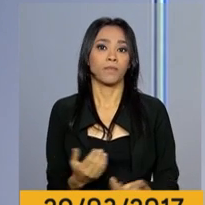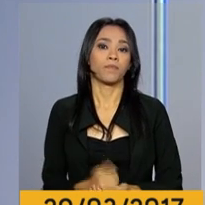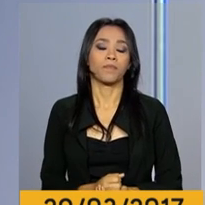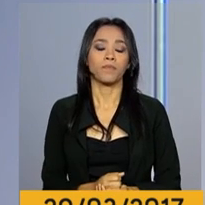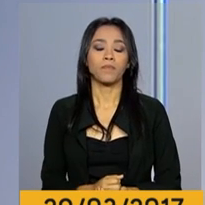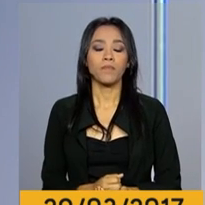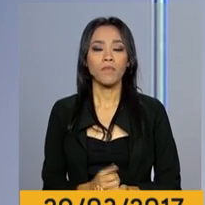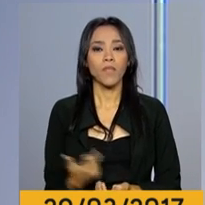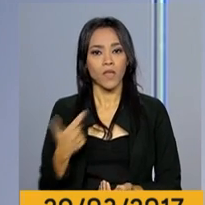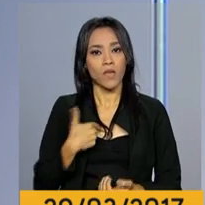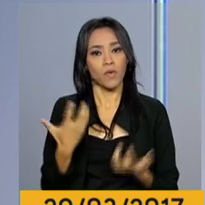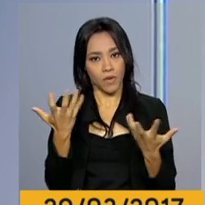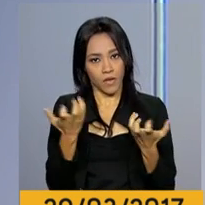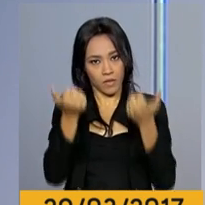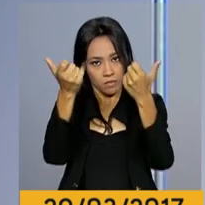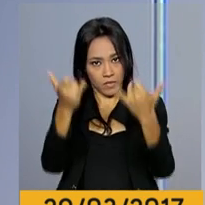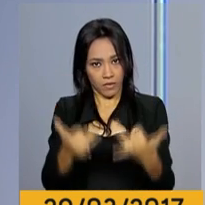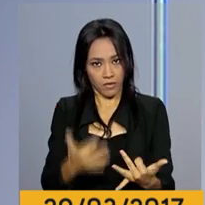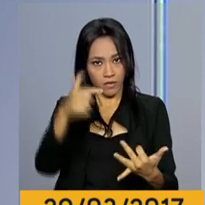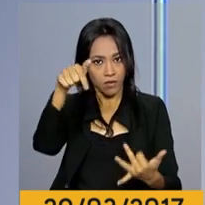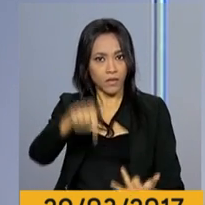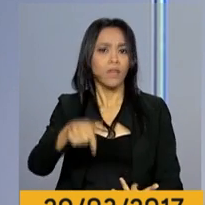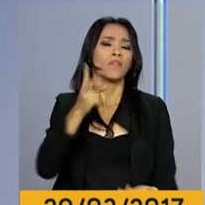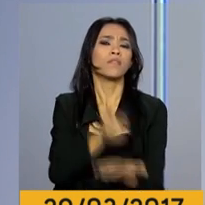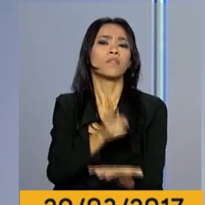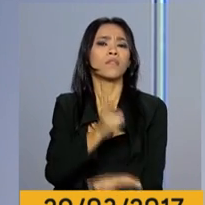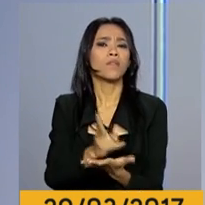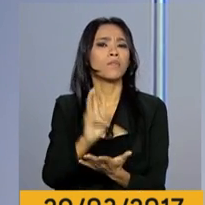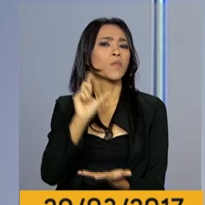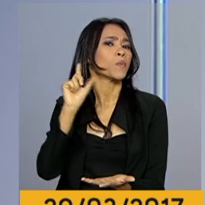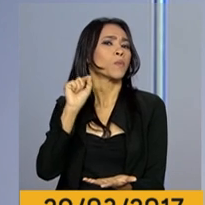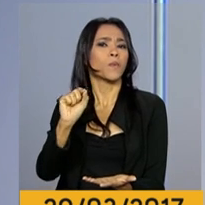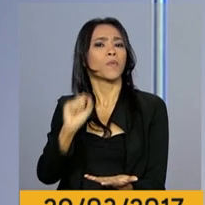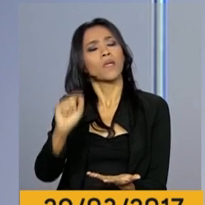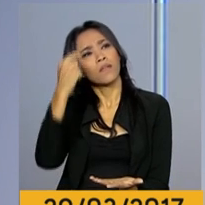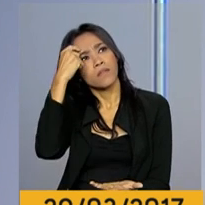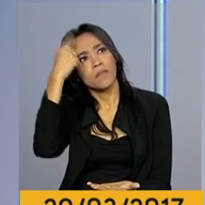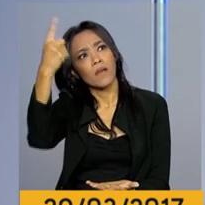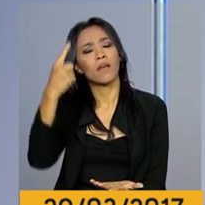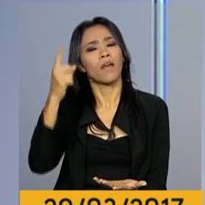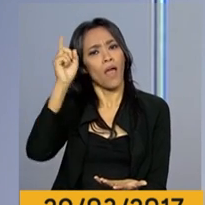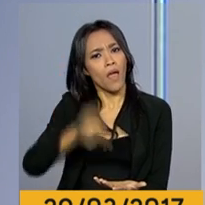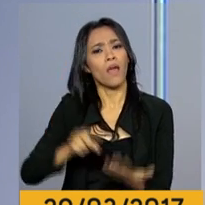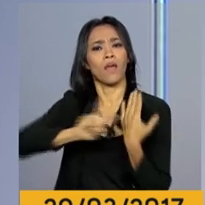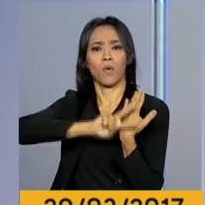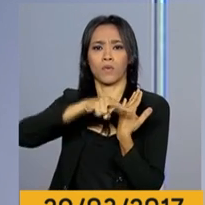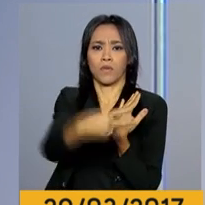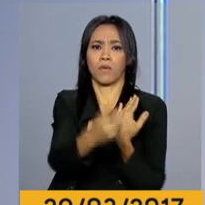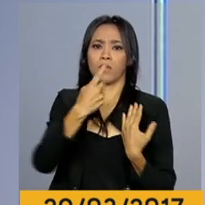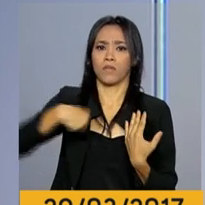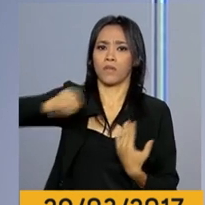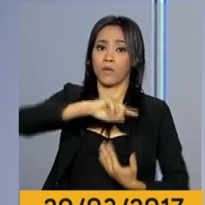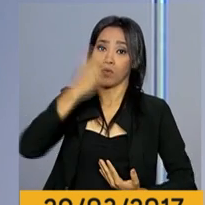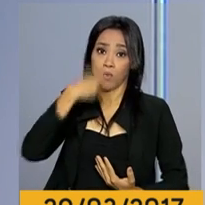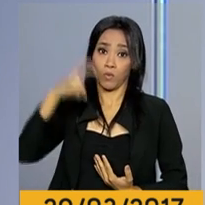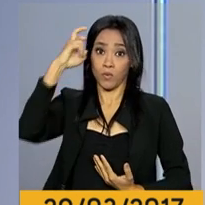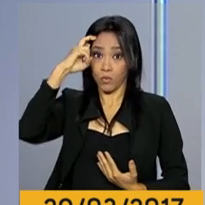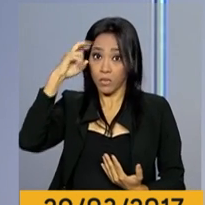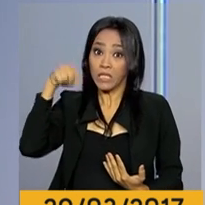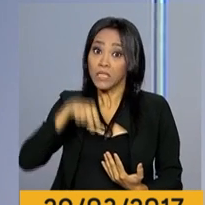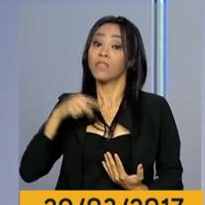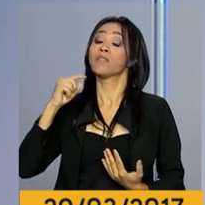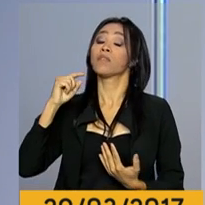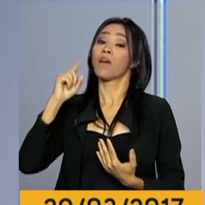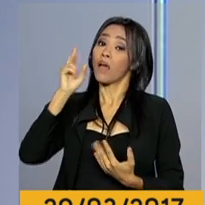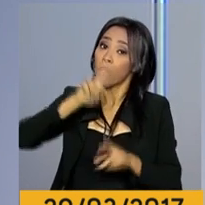ressaltar aqui nós temos essa ideia sempre fruto da nossa cultura histórica nós